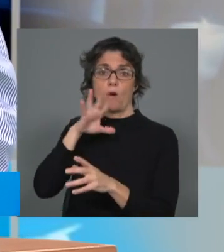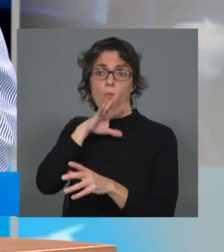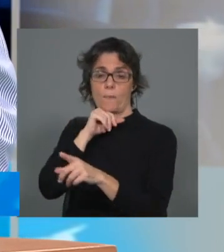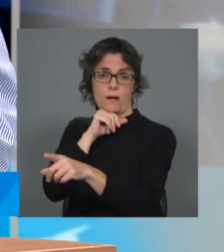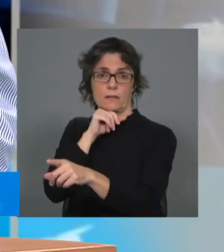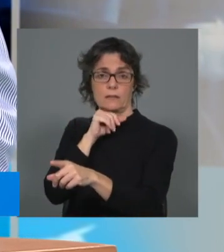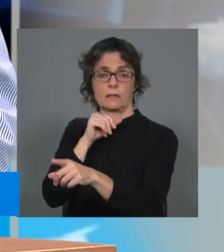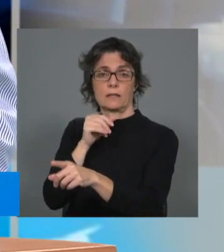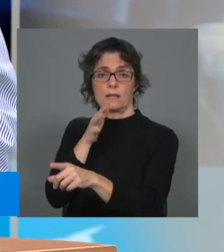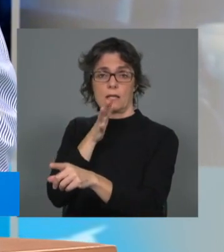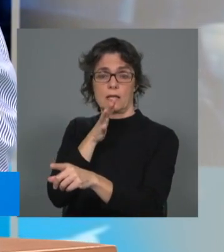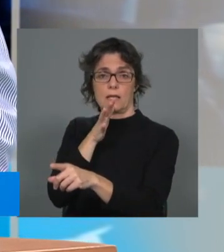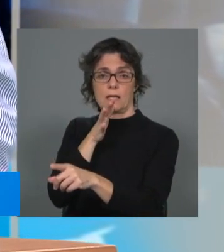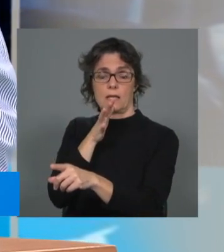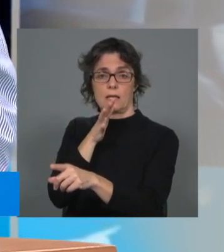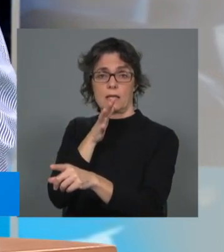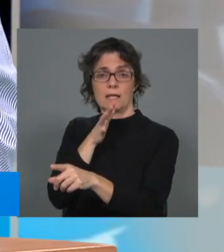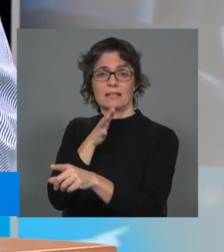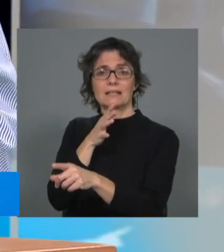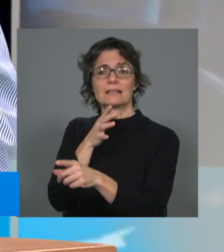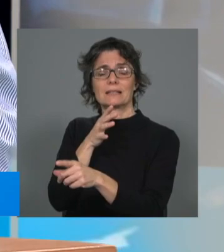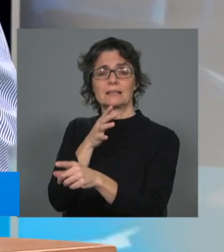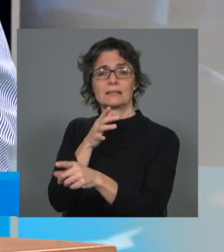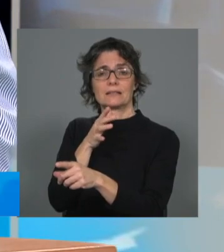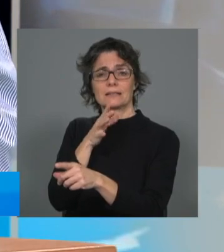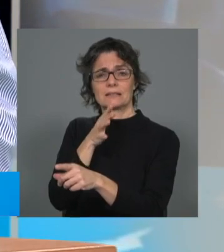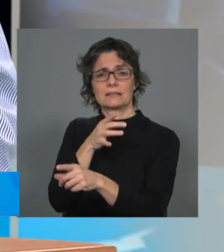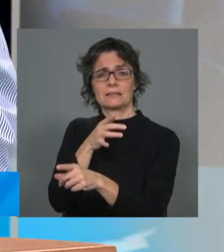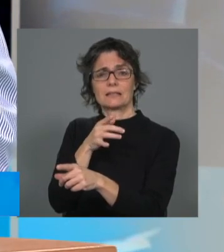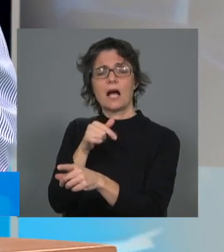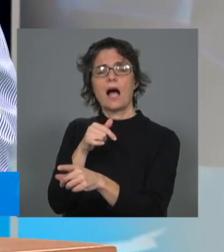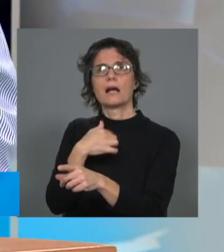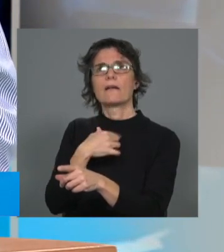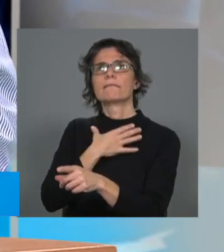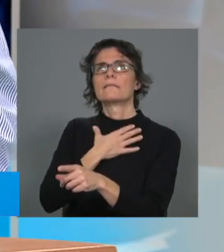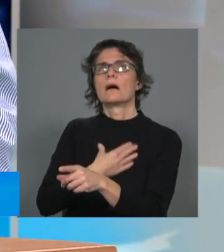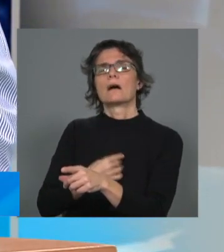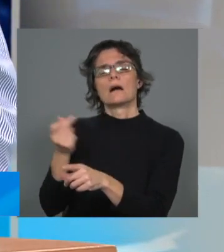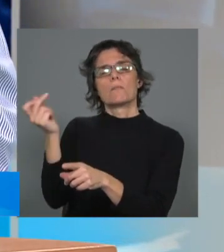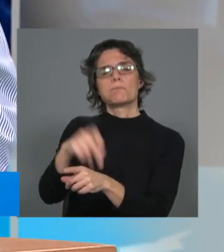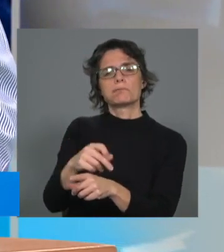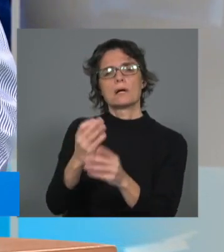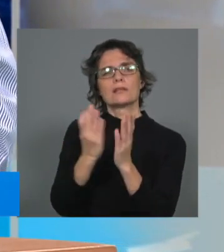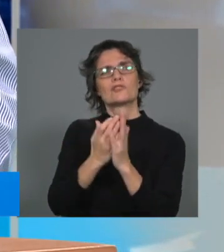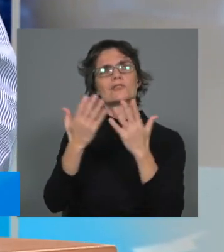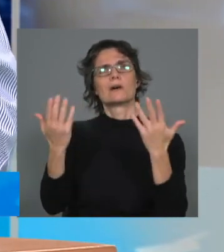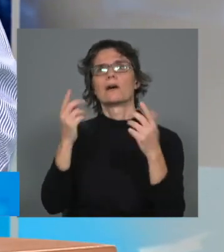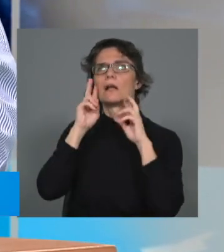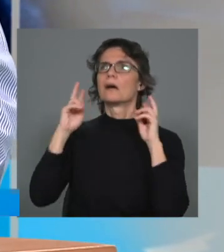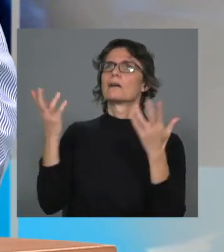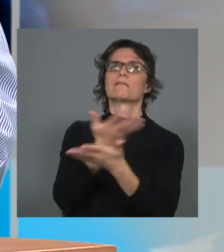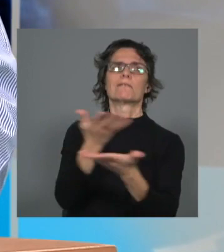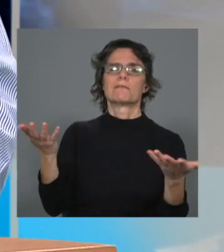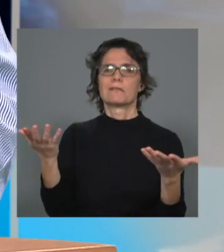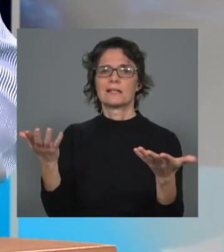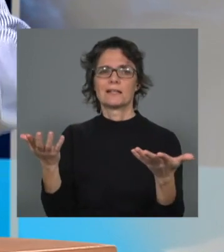chegava, a importância dos afetos. A mãe te referia assim, como é bom chegar aqui ao colégio de manhã e ver o conjunto dos